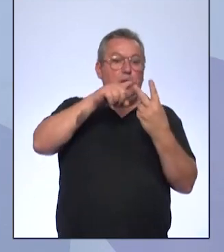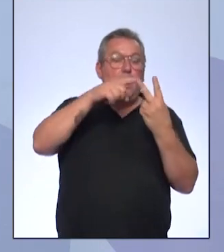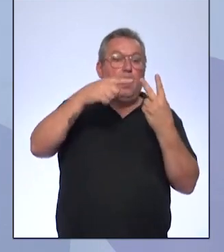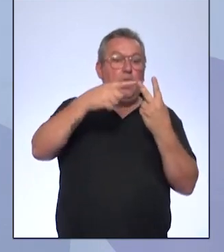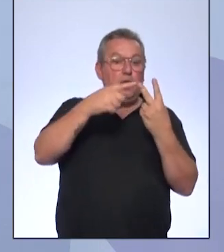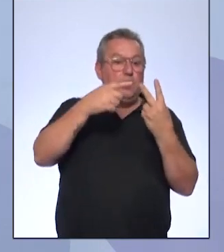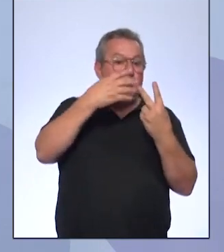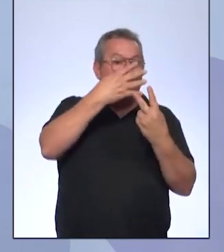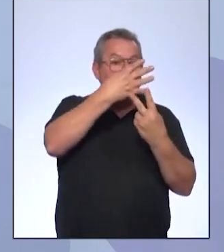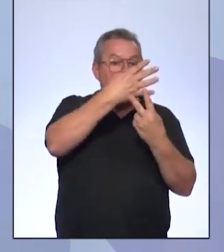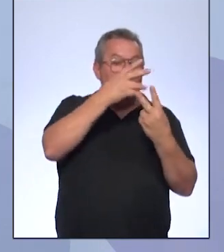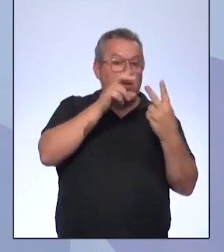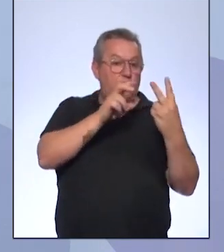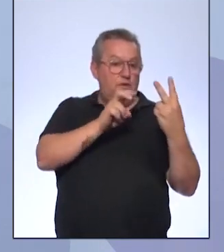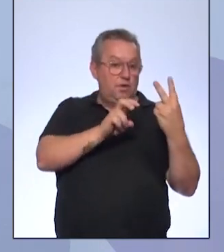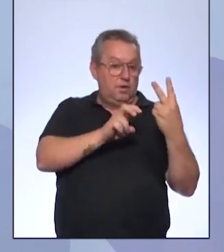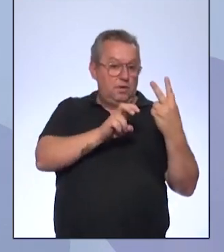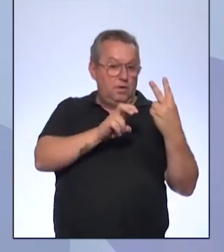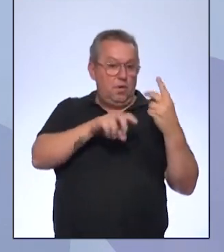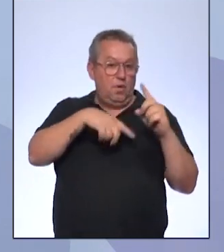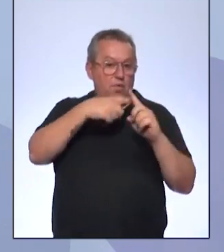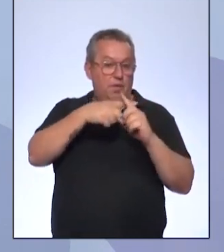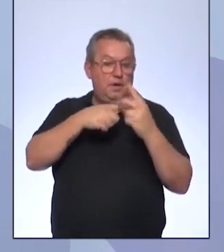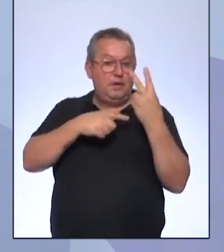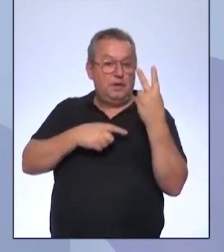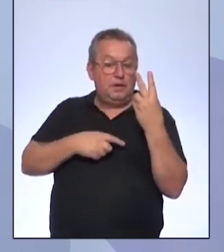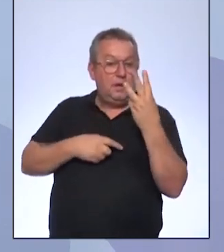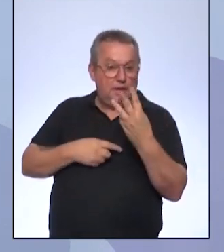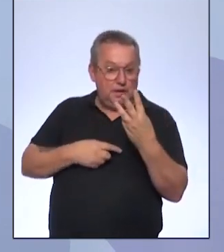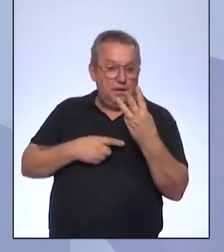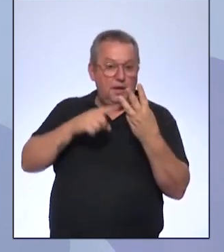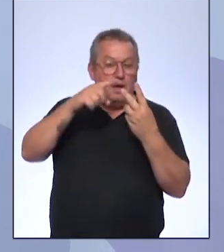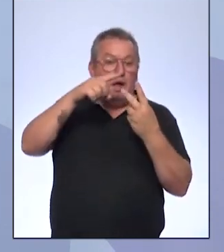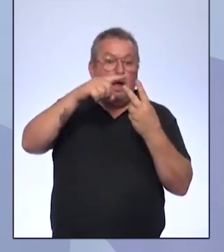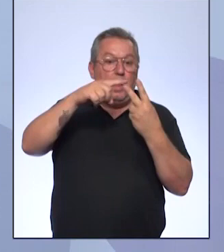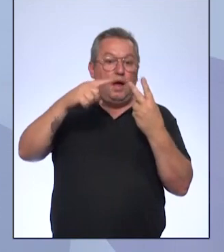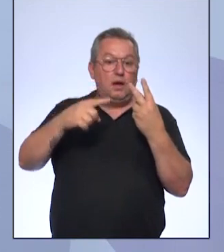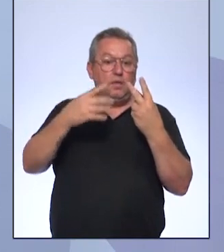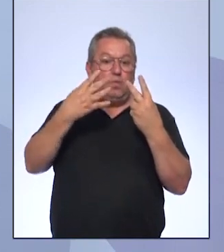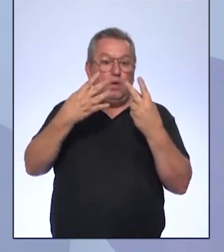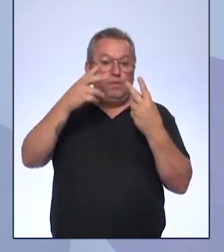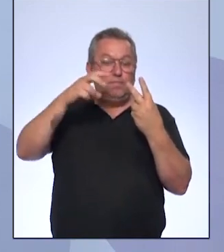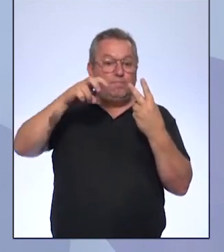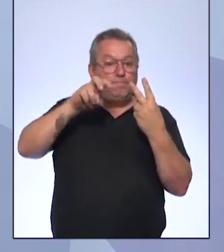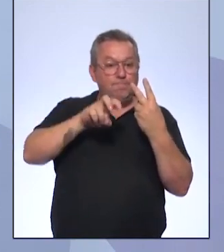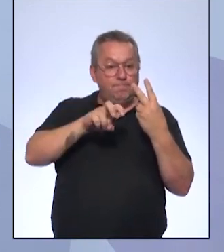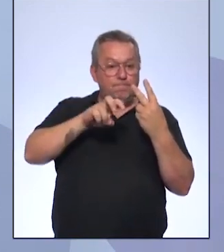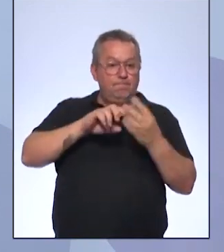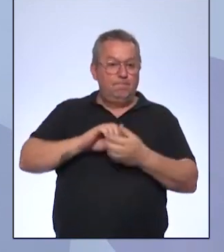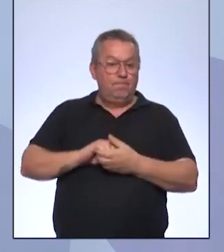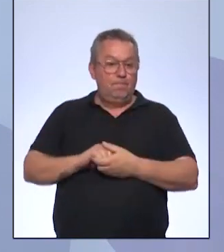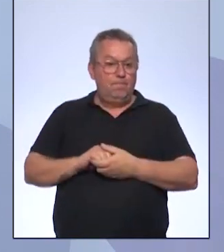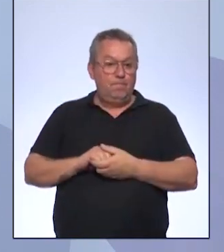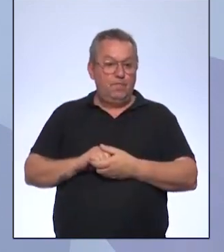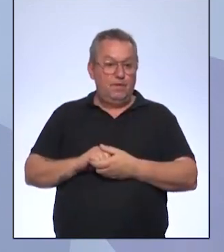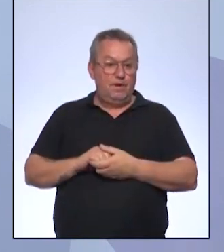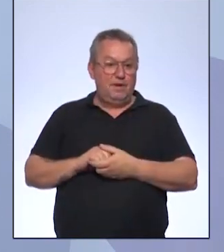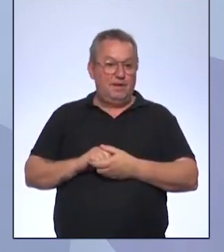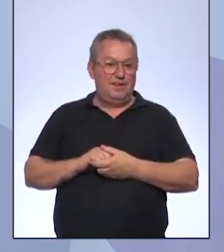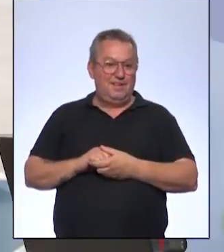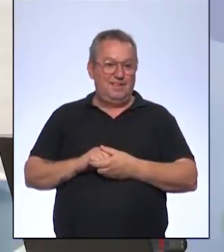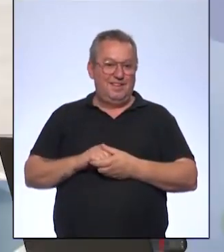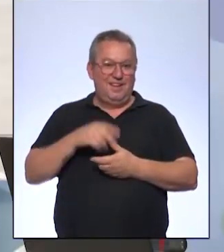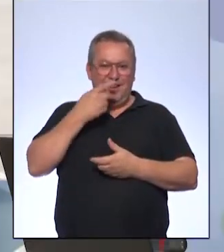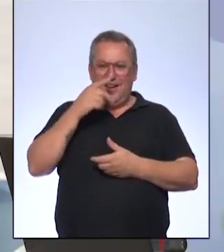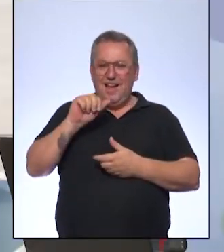5 mais 3 raiz quarta de 5. Olha lá, ó. Ah lá é ótimo. Eu fico